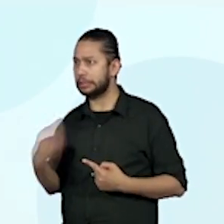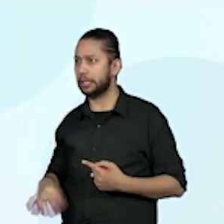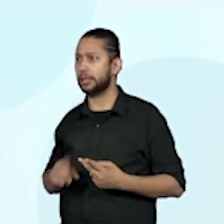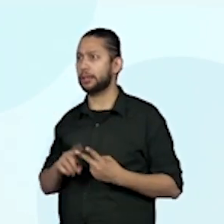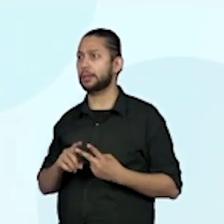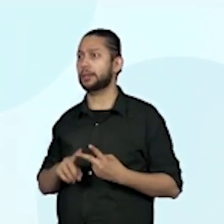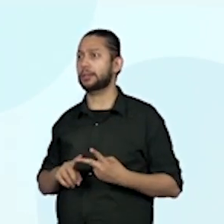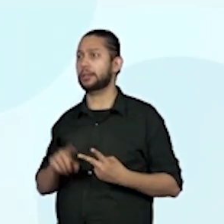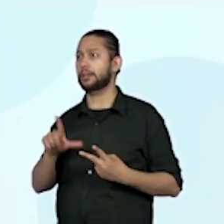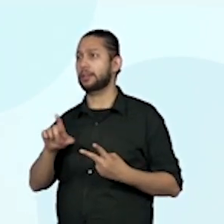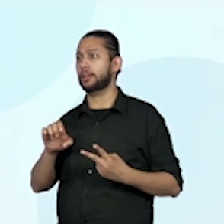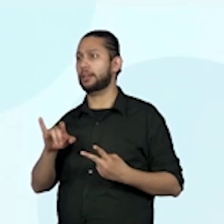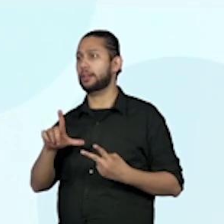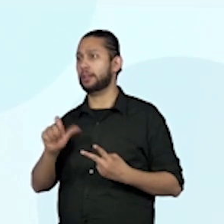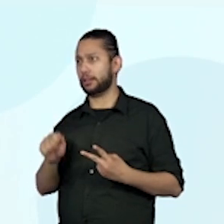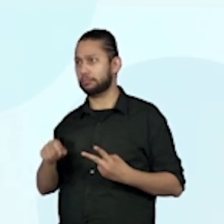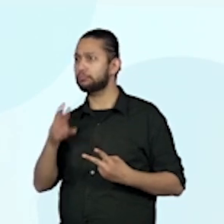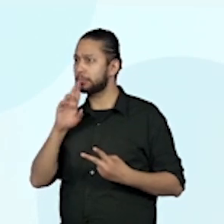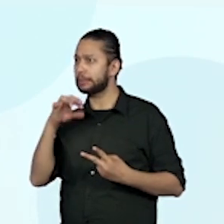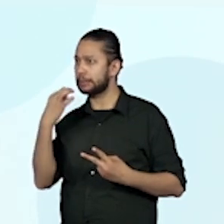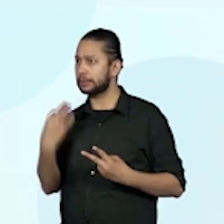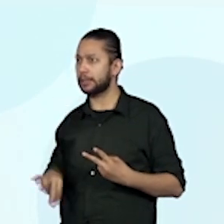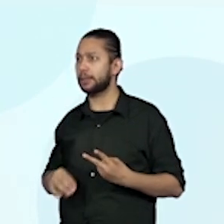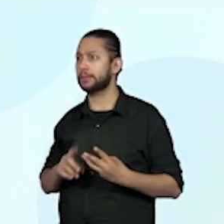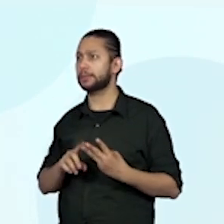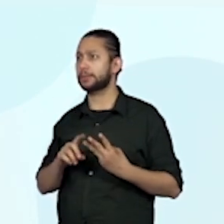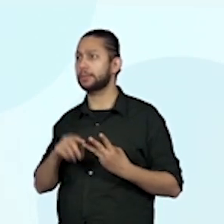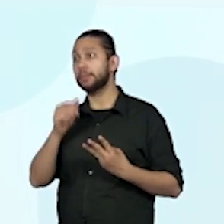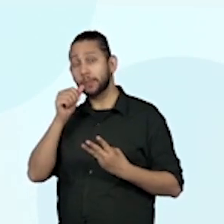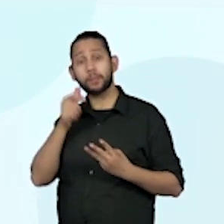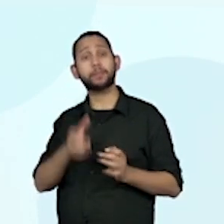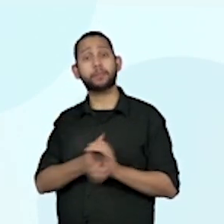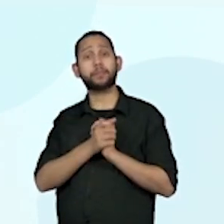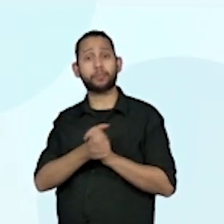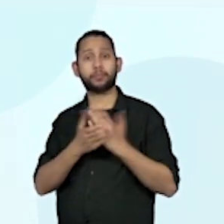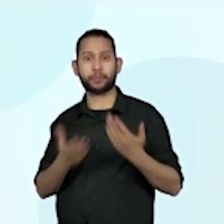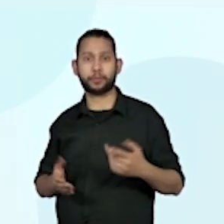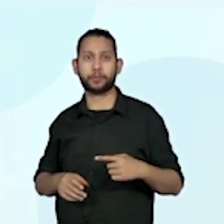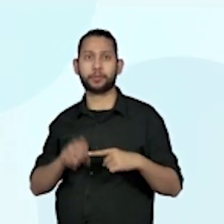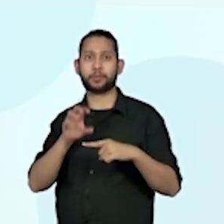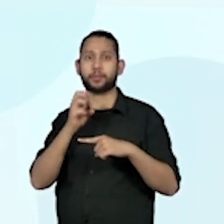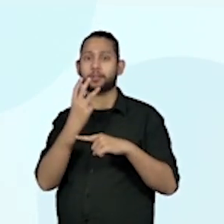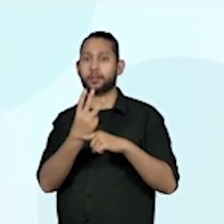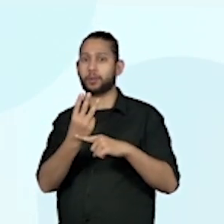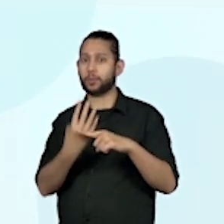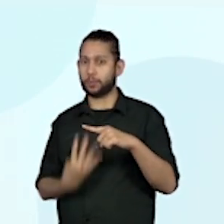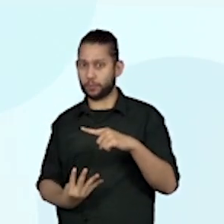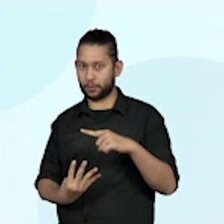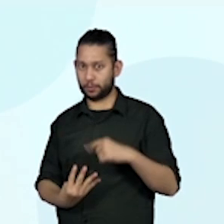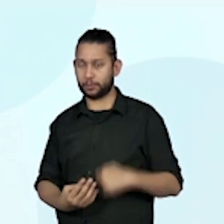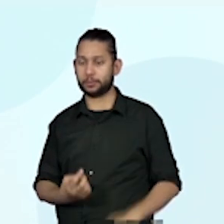A Proleila também respondeu corretamente. Isso mesmo, essa segunda fração é a fração